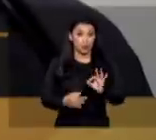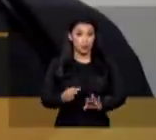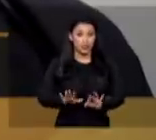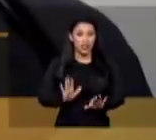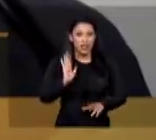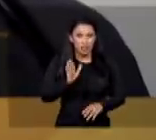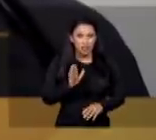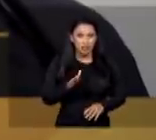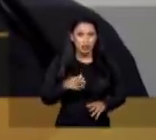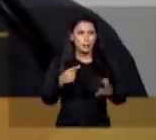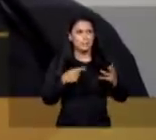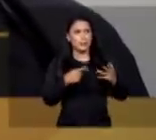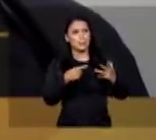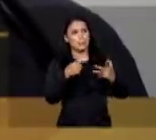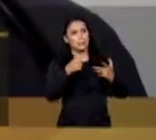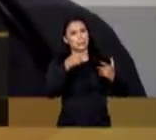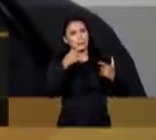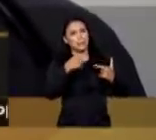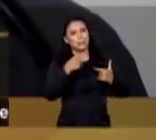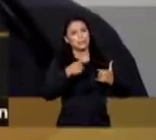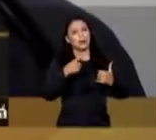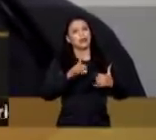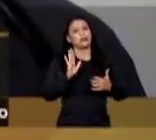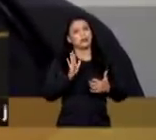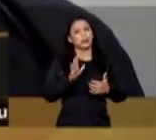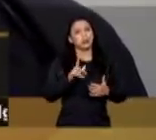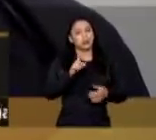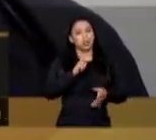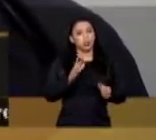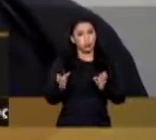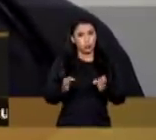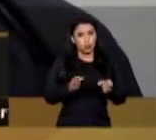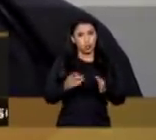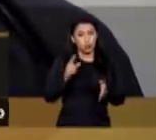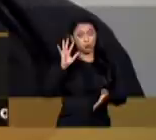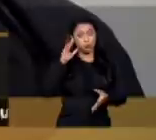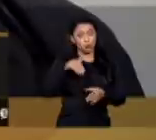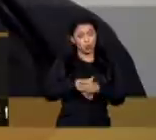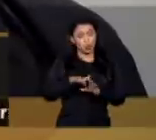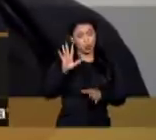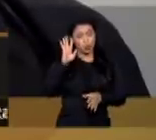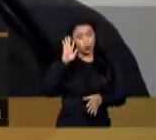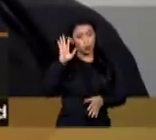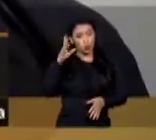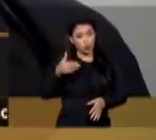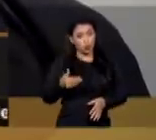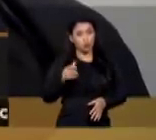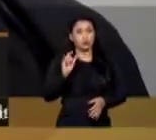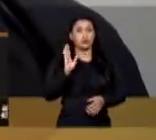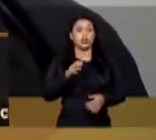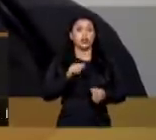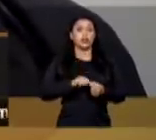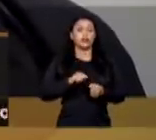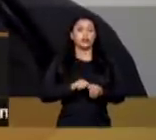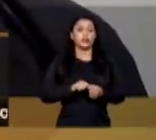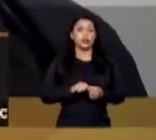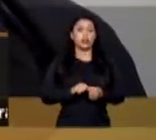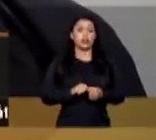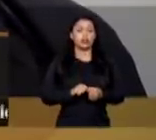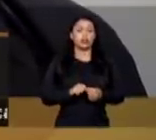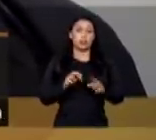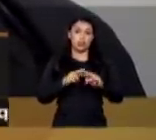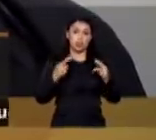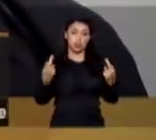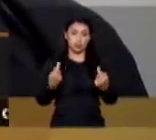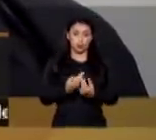razões já elencadas e em face da precedência lógico-temporal do acórdão da turma em relação a decisão proferida nesta sentada, não há que